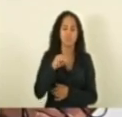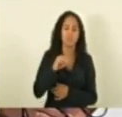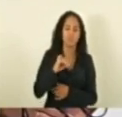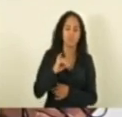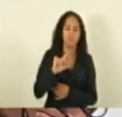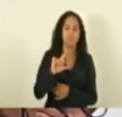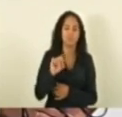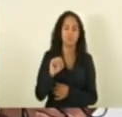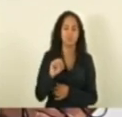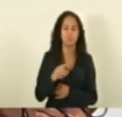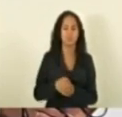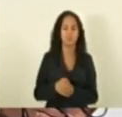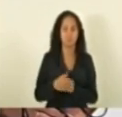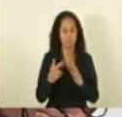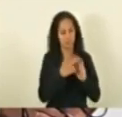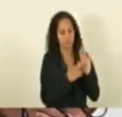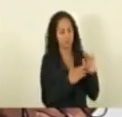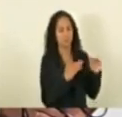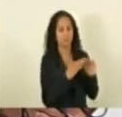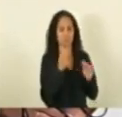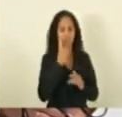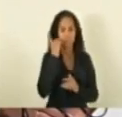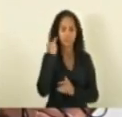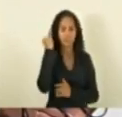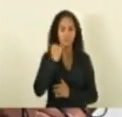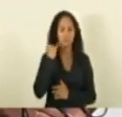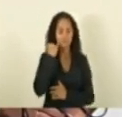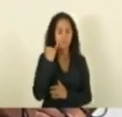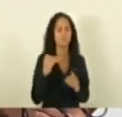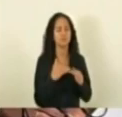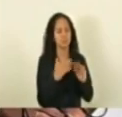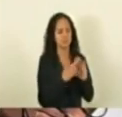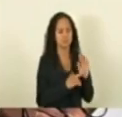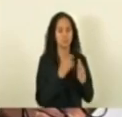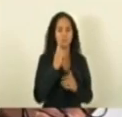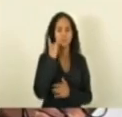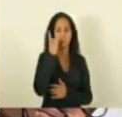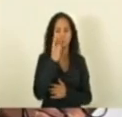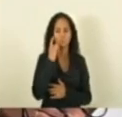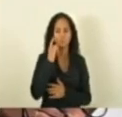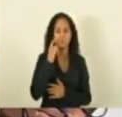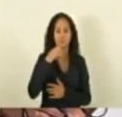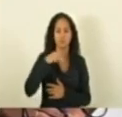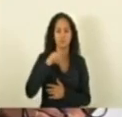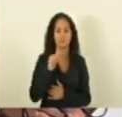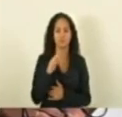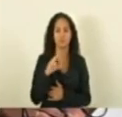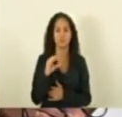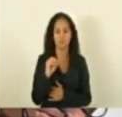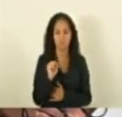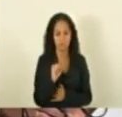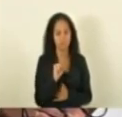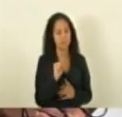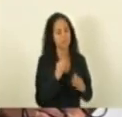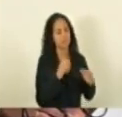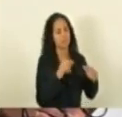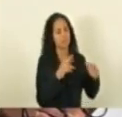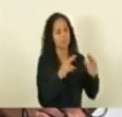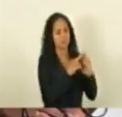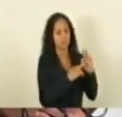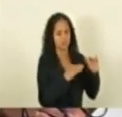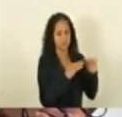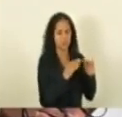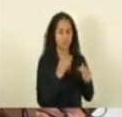Mameri. Com o relator, deputada Janete Sá. Com o relator, deputado Marco Garcia. Com o relator.